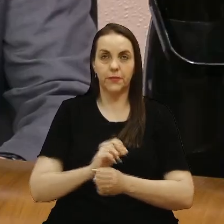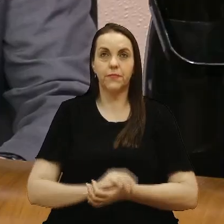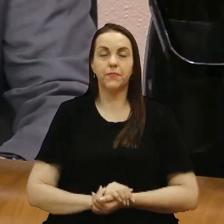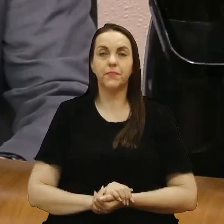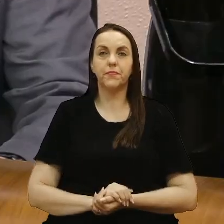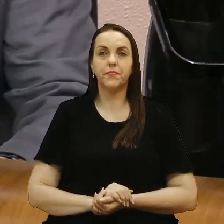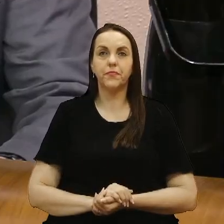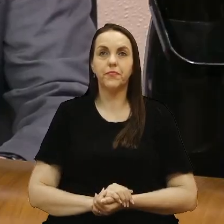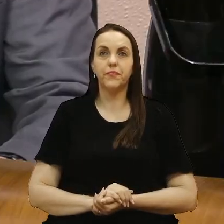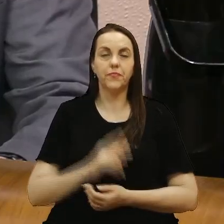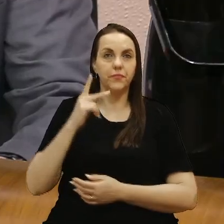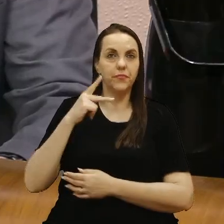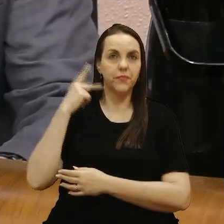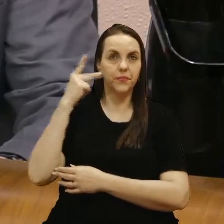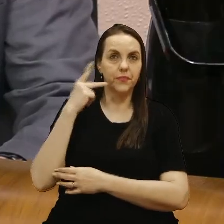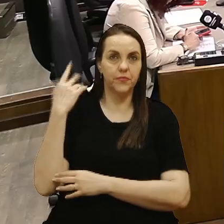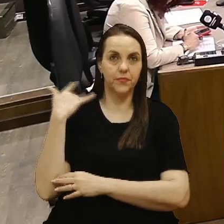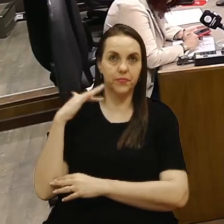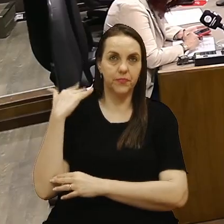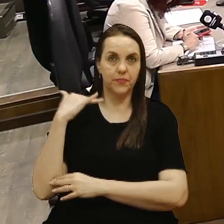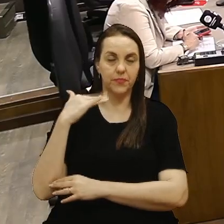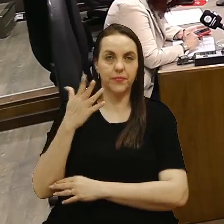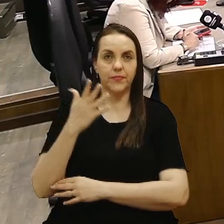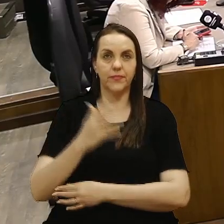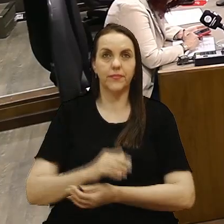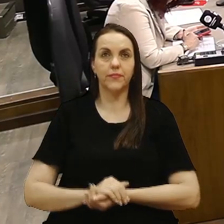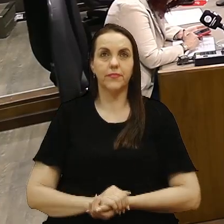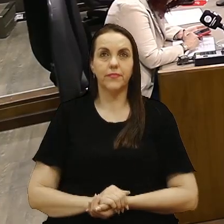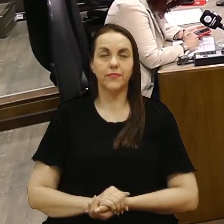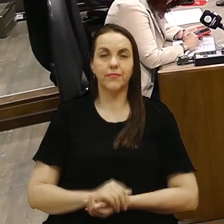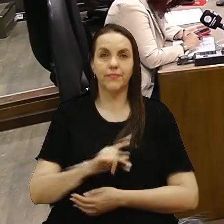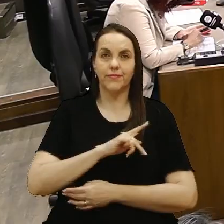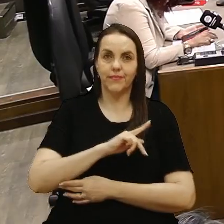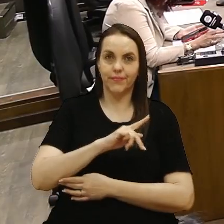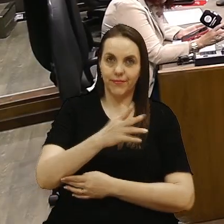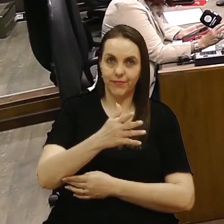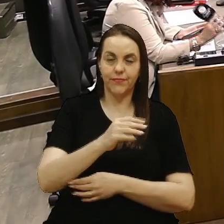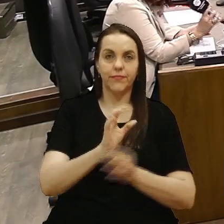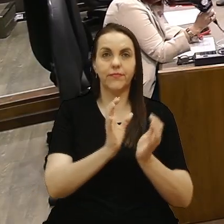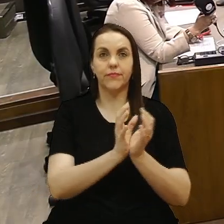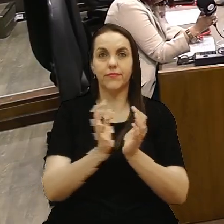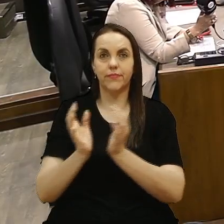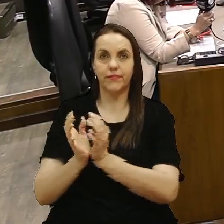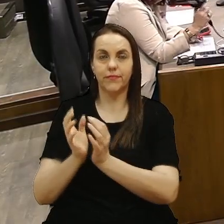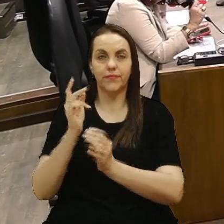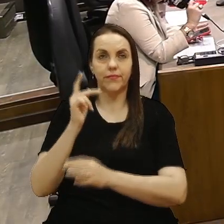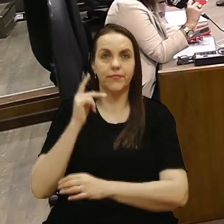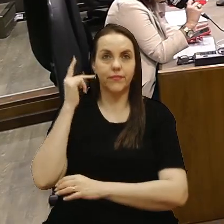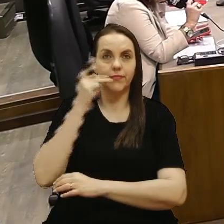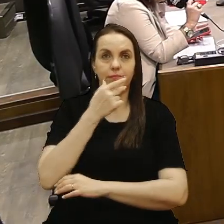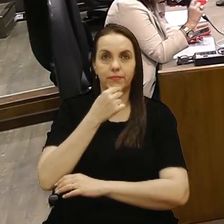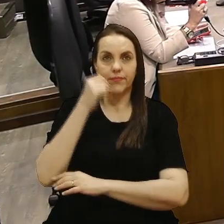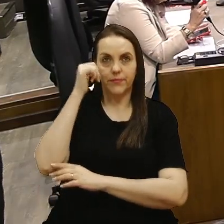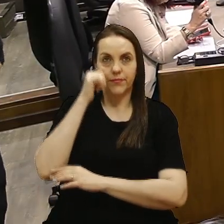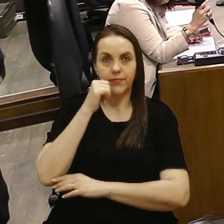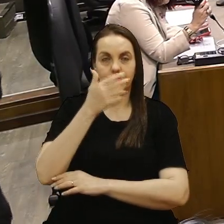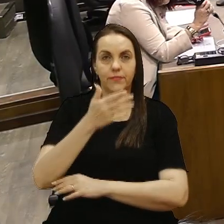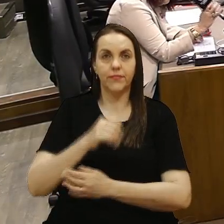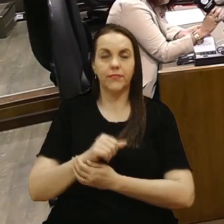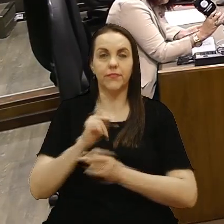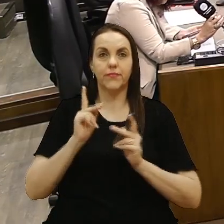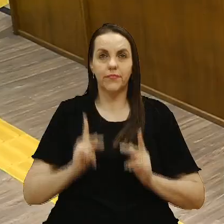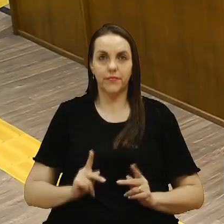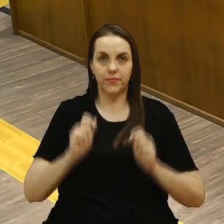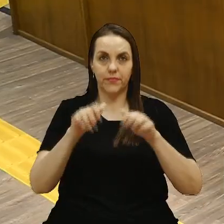A vereadora Andressa Marques, com a palavra. Senhor presidente, nobres colegas, vereadores e vereadoras, as pessoas que nos acompanham